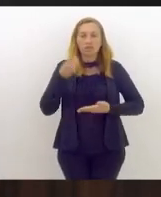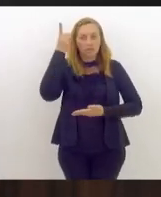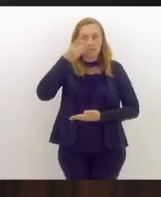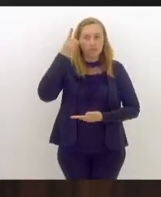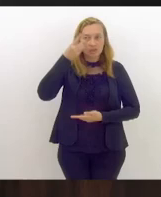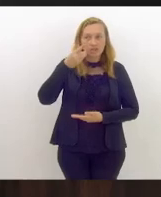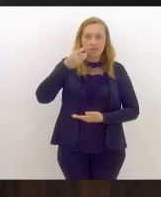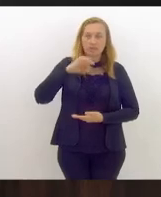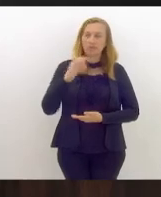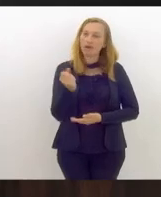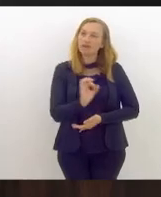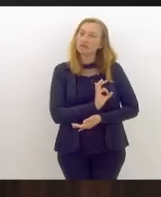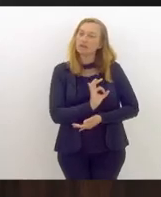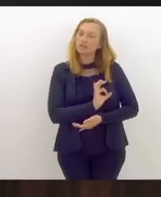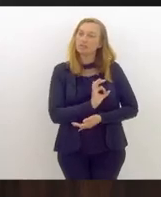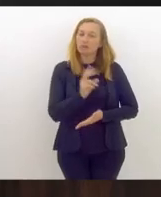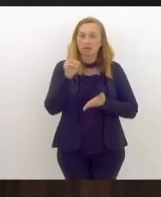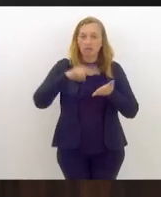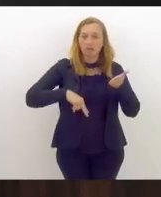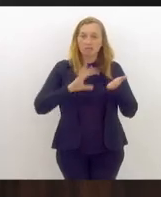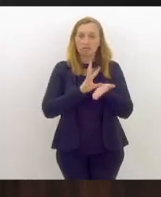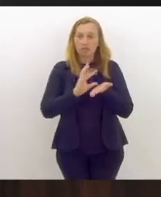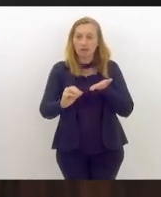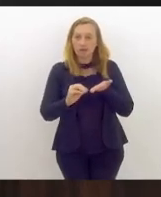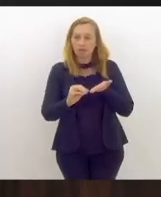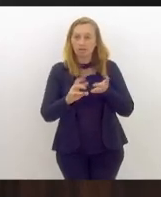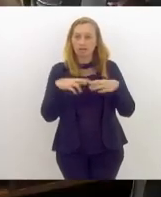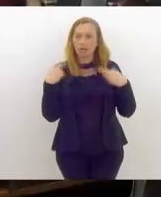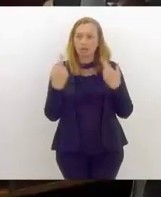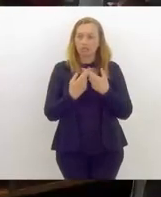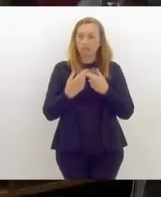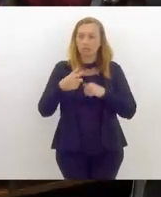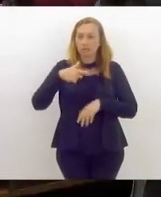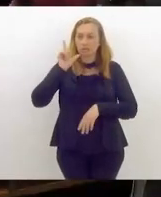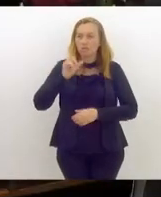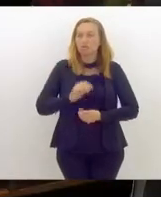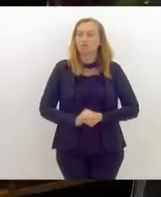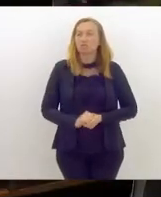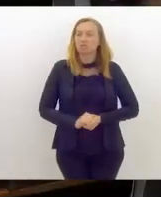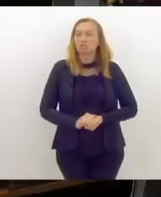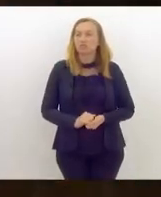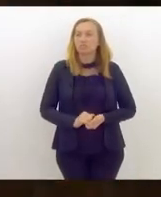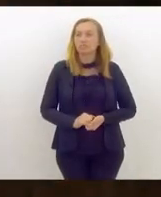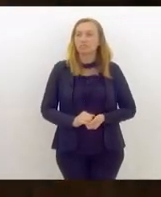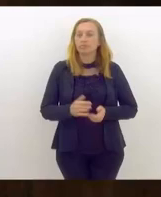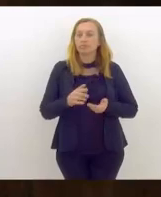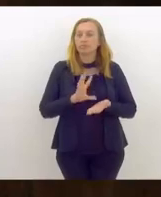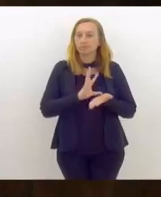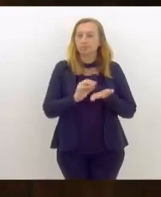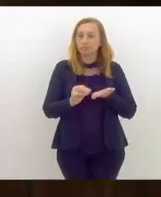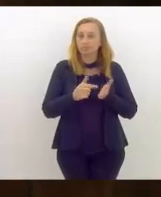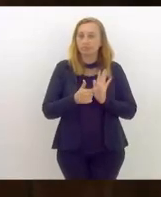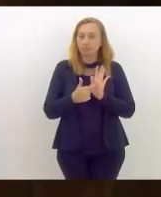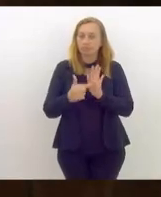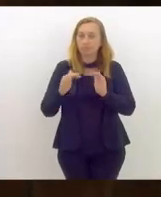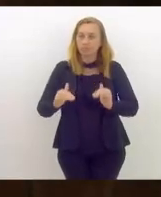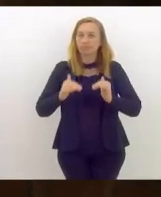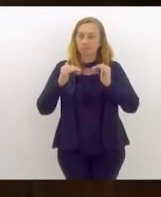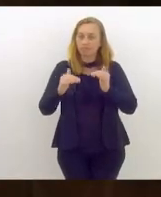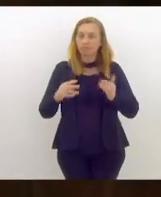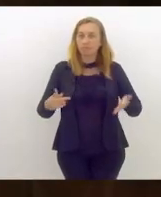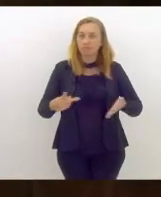Marta Rocha a fazer a leitura da ata da sessão anterior. A ata reflete com exatidão